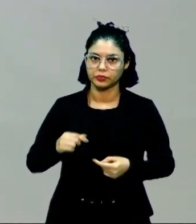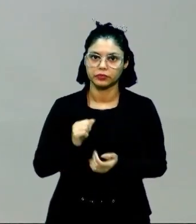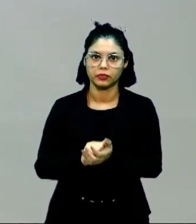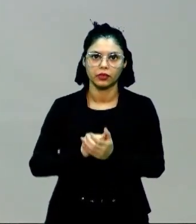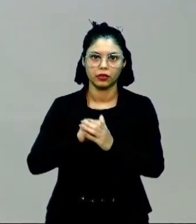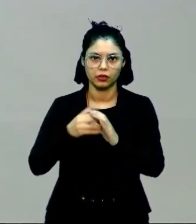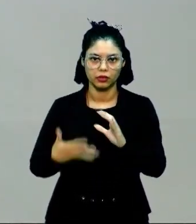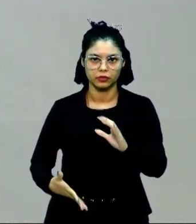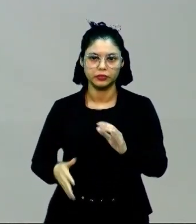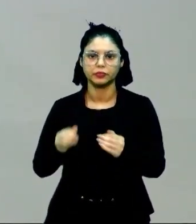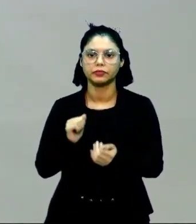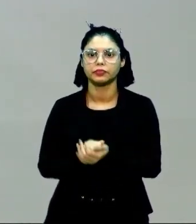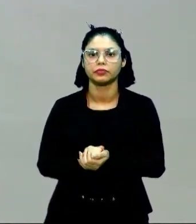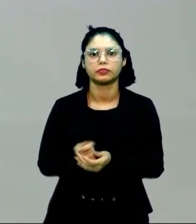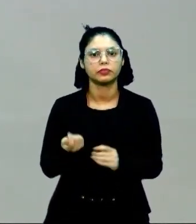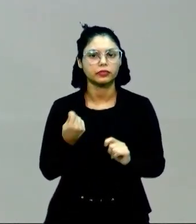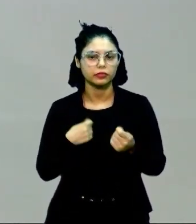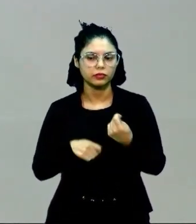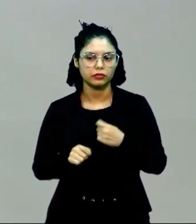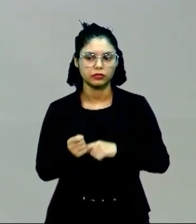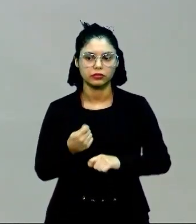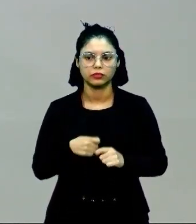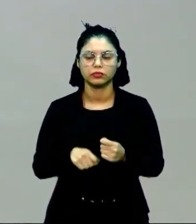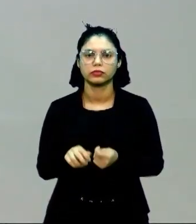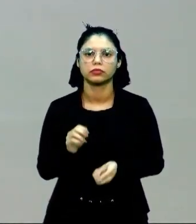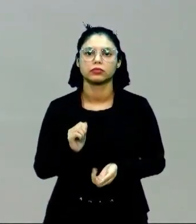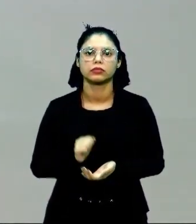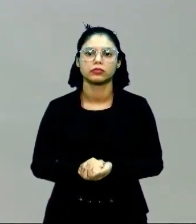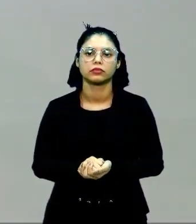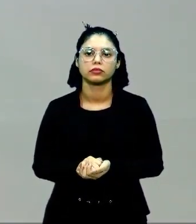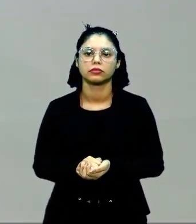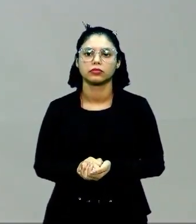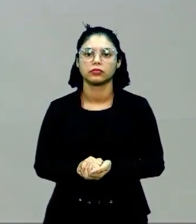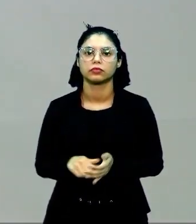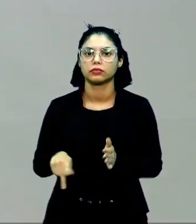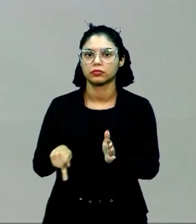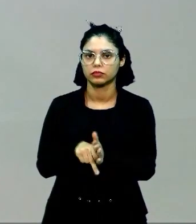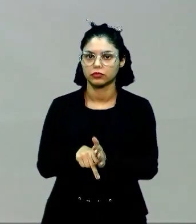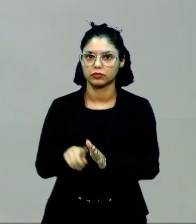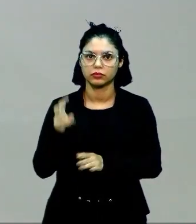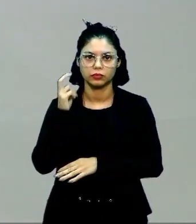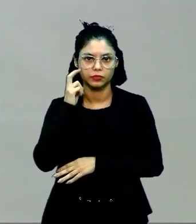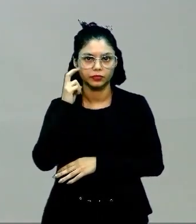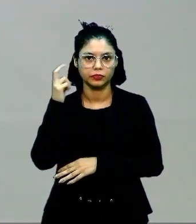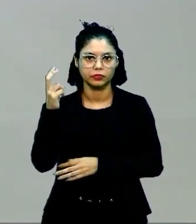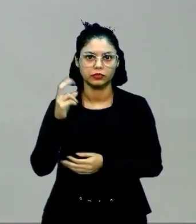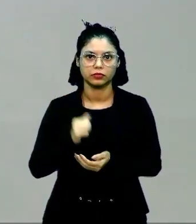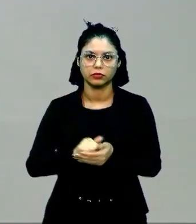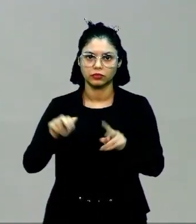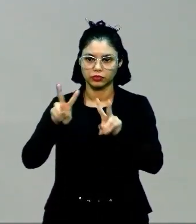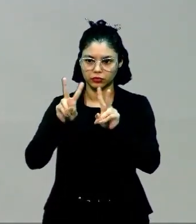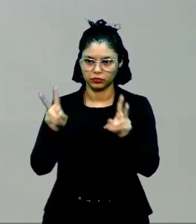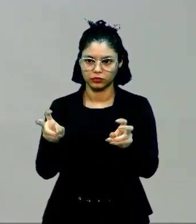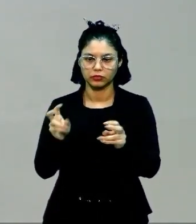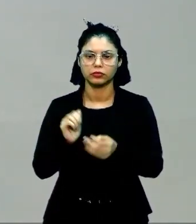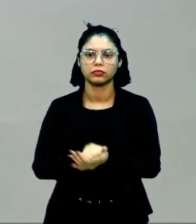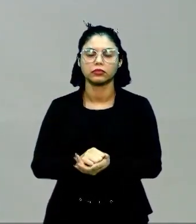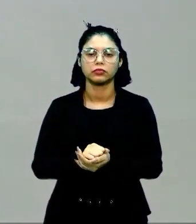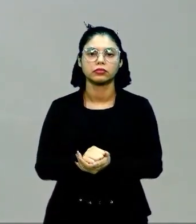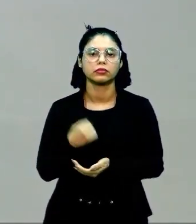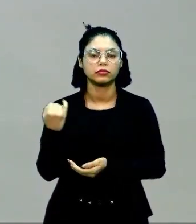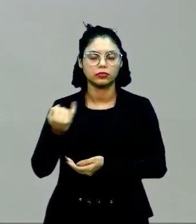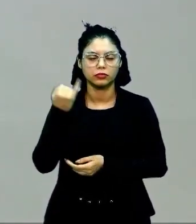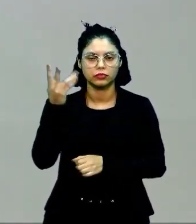as características econômicas, as características, obviamente, culturais, que é o tema principal dessa